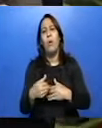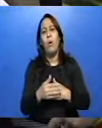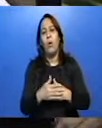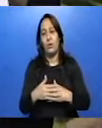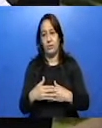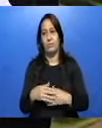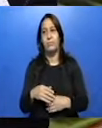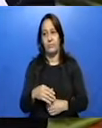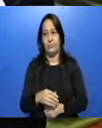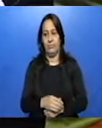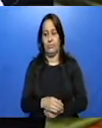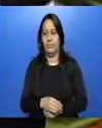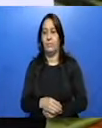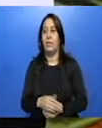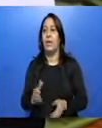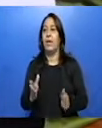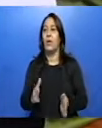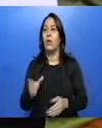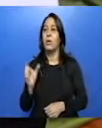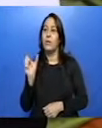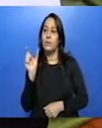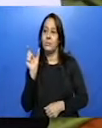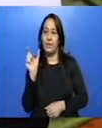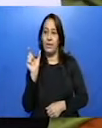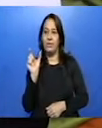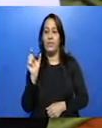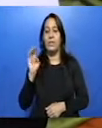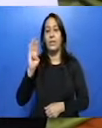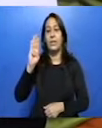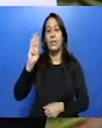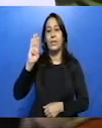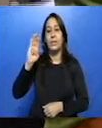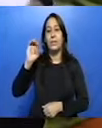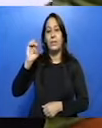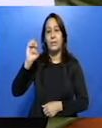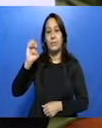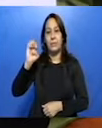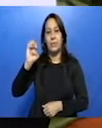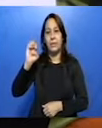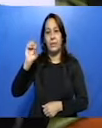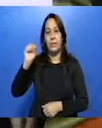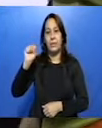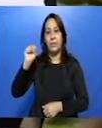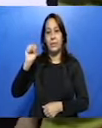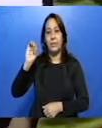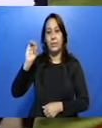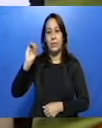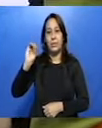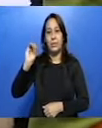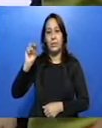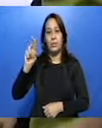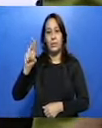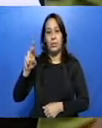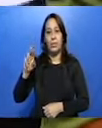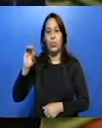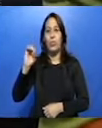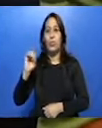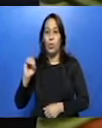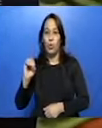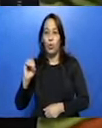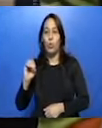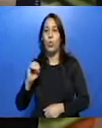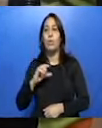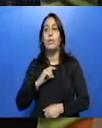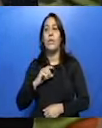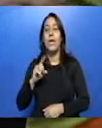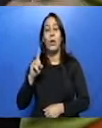Besouro. Ro. A minha língua estralou. Então é um R só. Mesmo